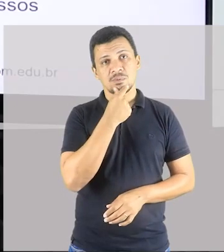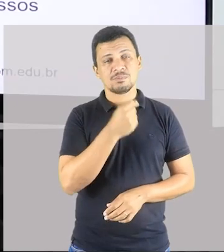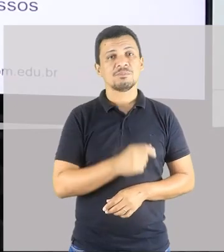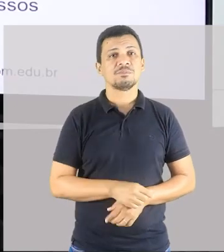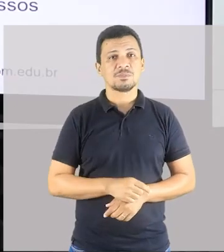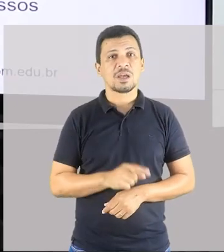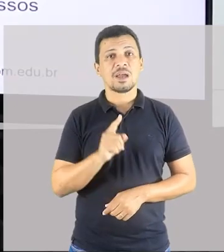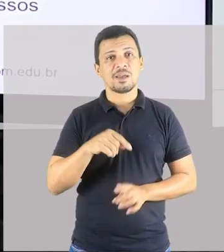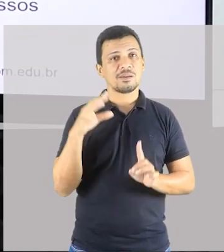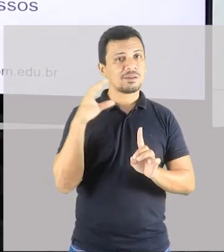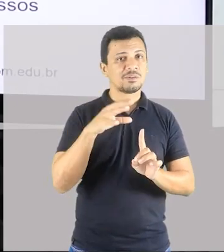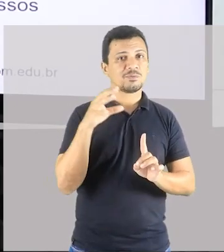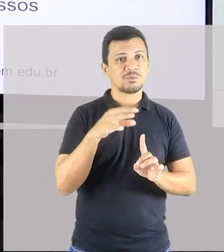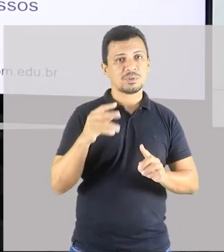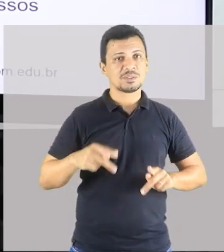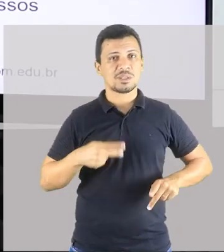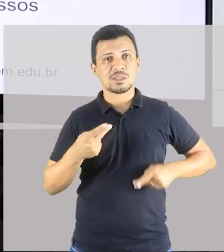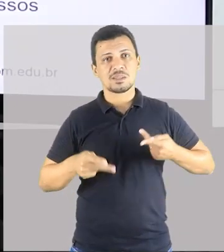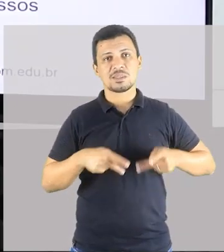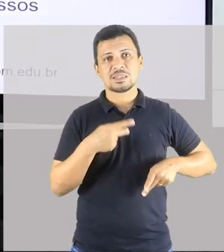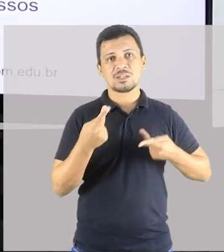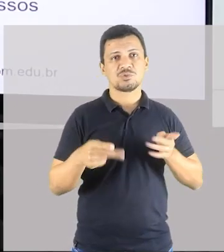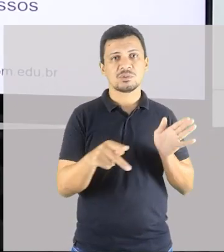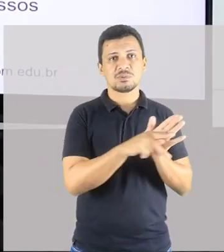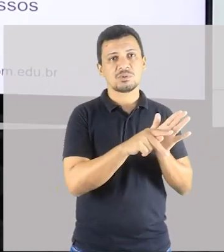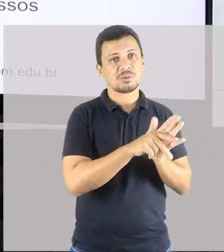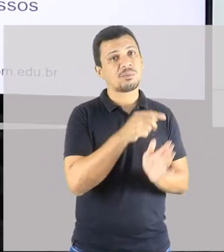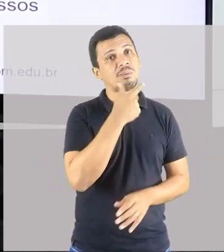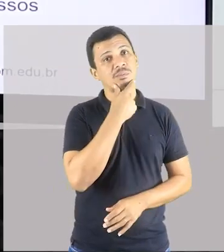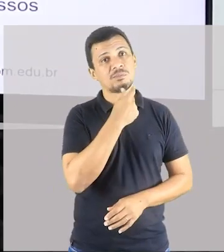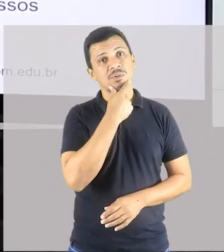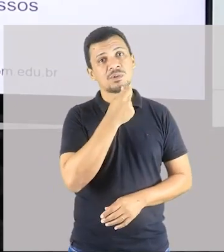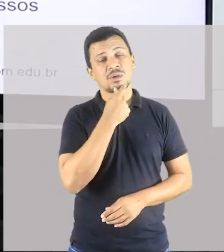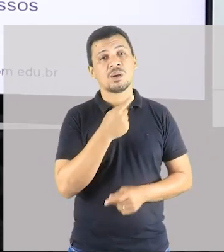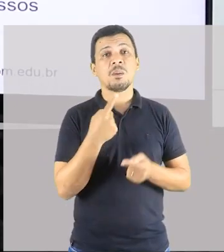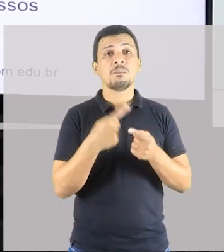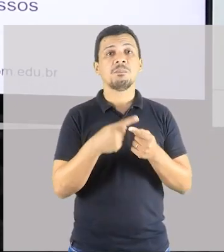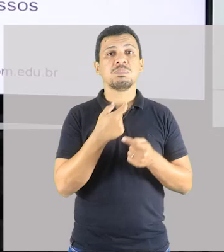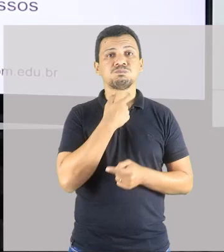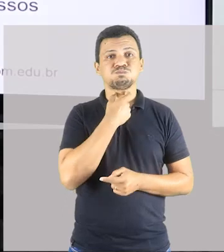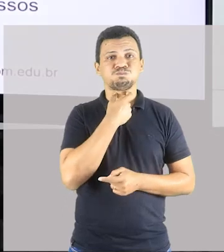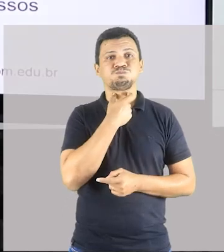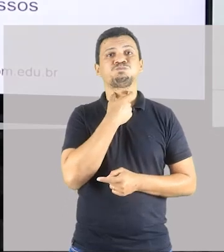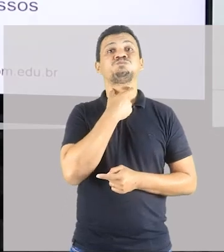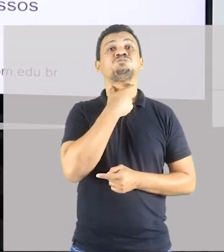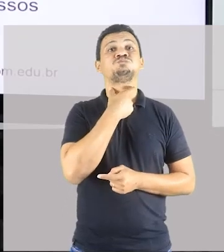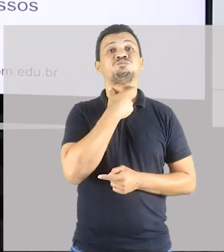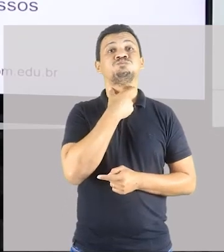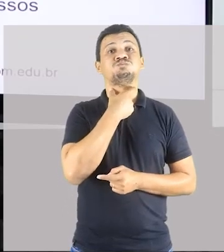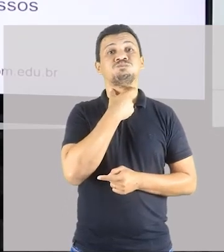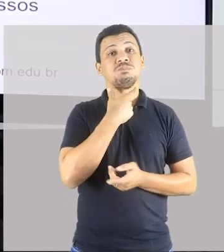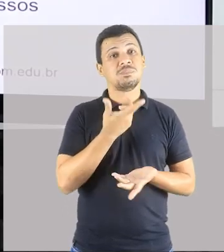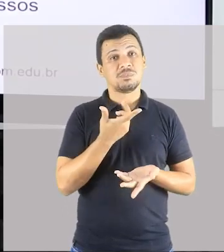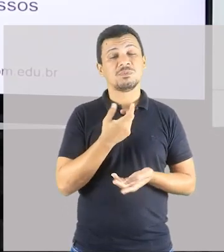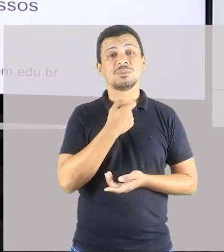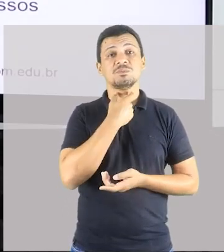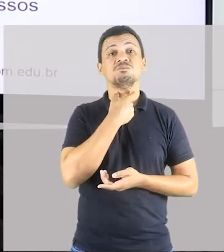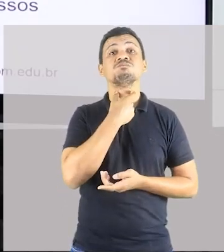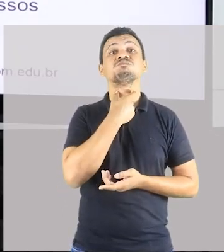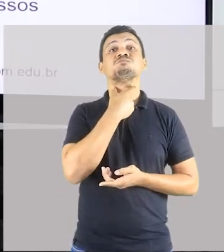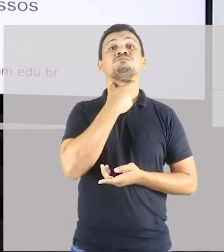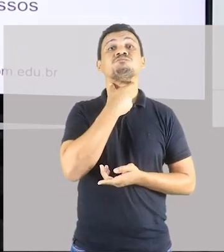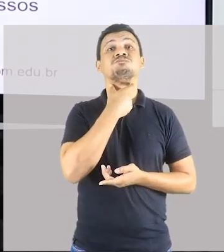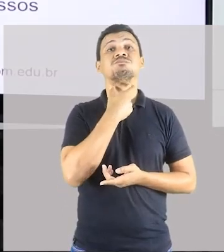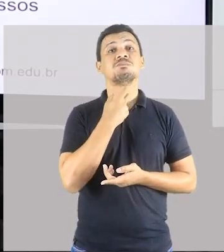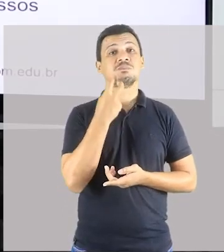ação da testosterona, porque ele vai aumentar as cordas vocais, por serem uma musculatura, elas vão